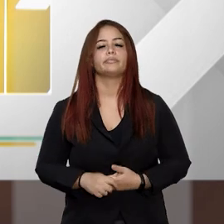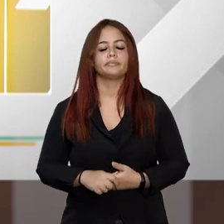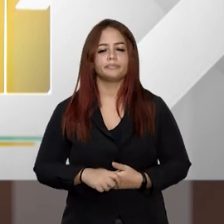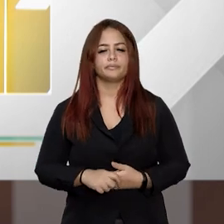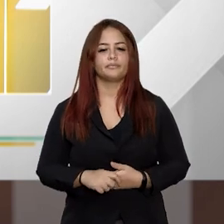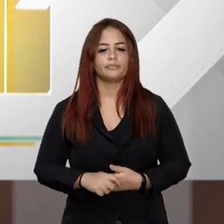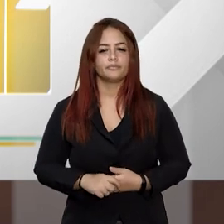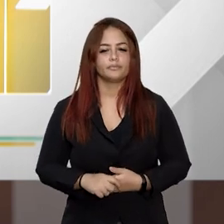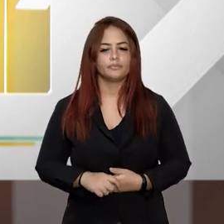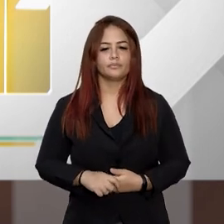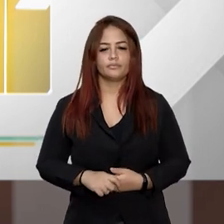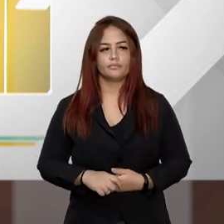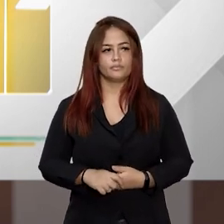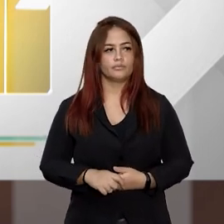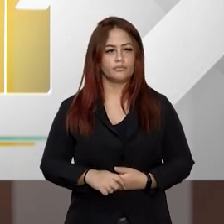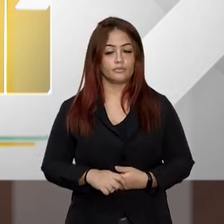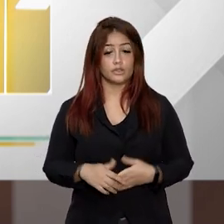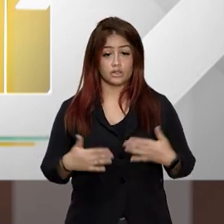Daniela?